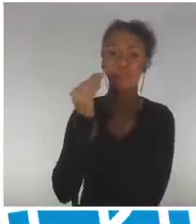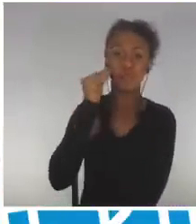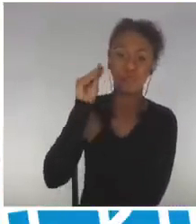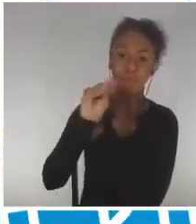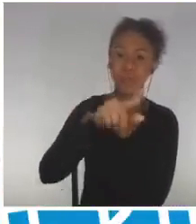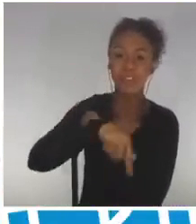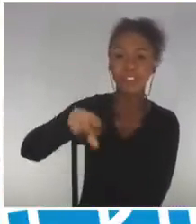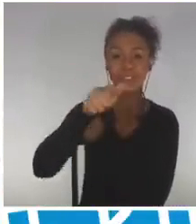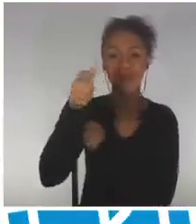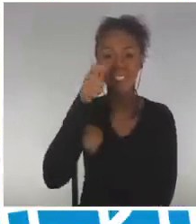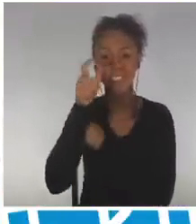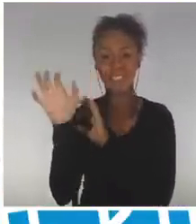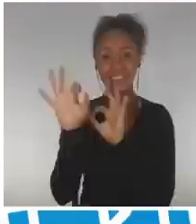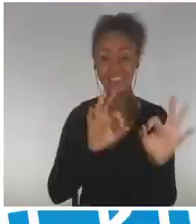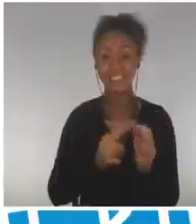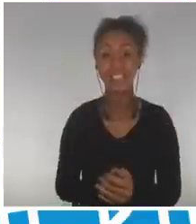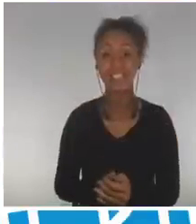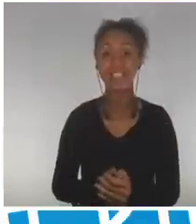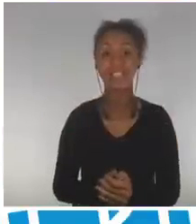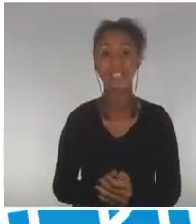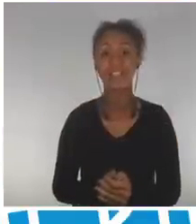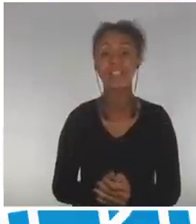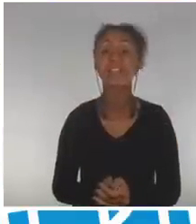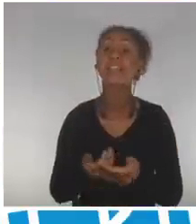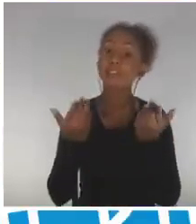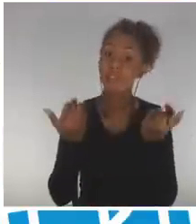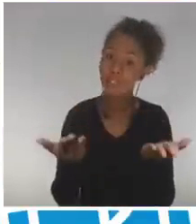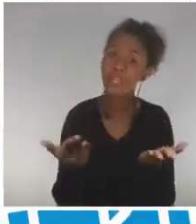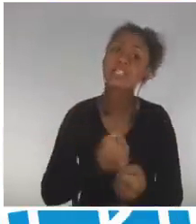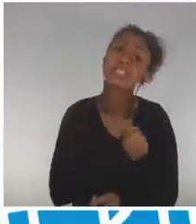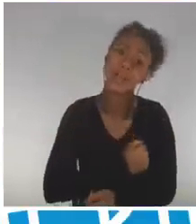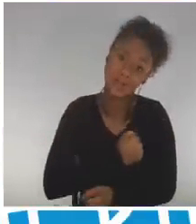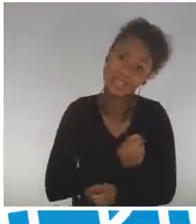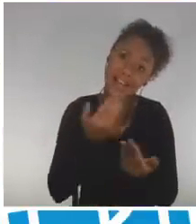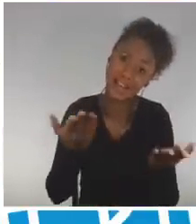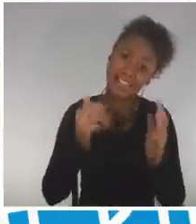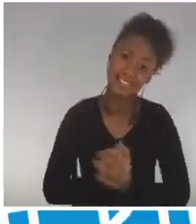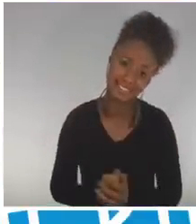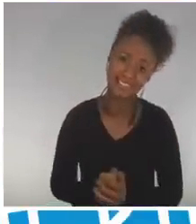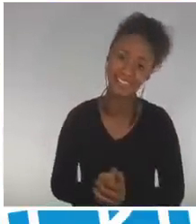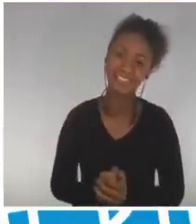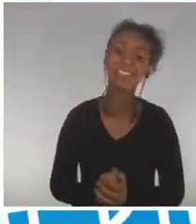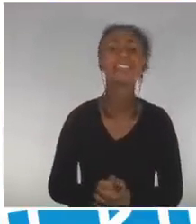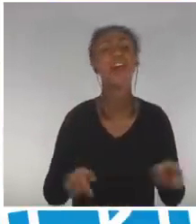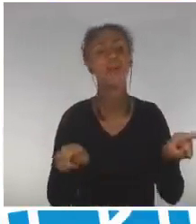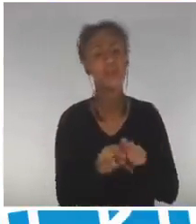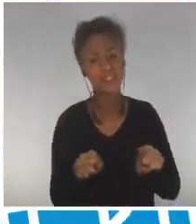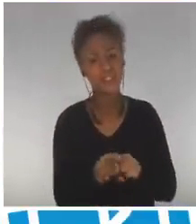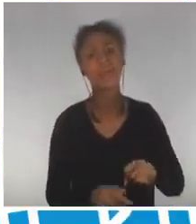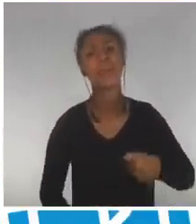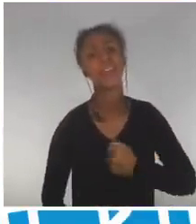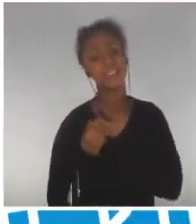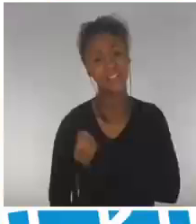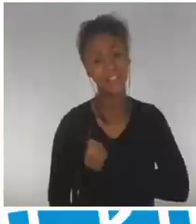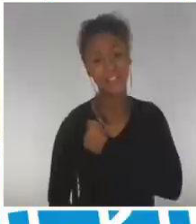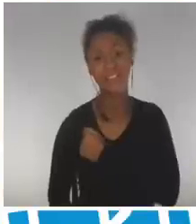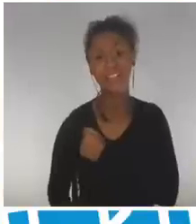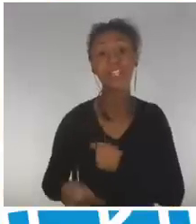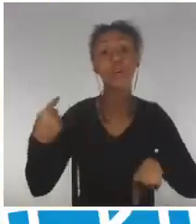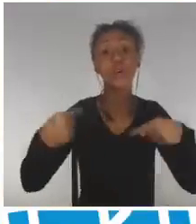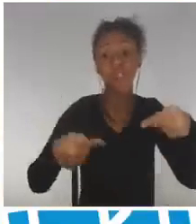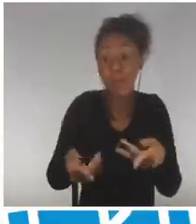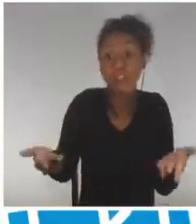bom, Maria Helena? E em especial para você, saudades, tá bom? Obrigada, Lécio, também estou com saudades. O debate está